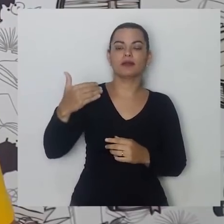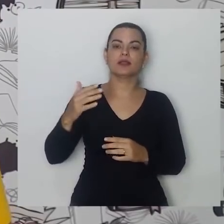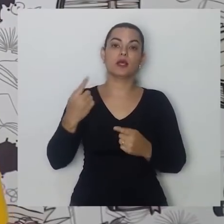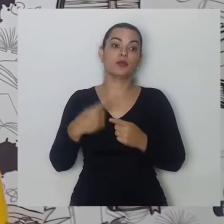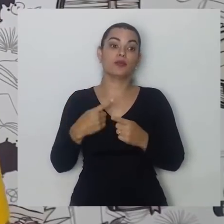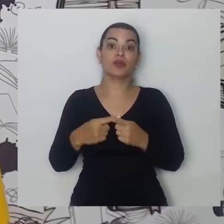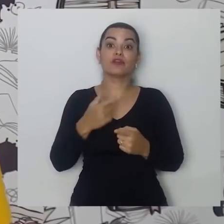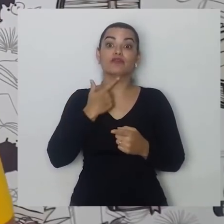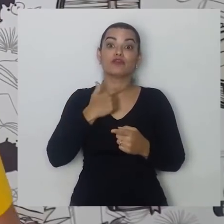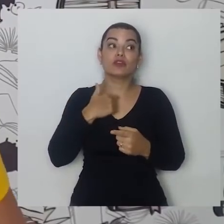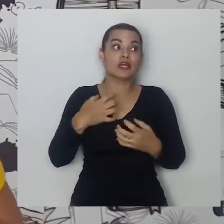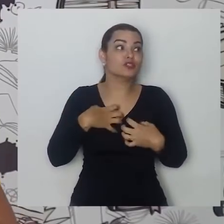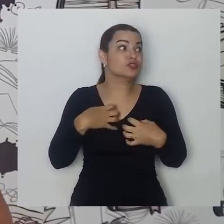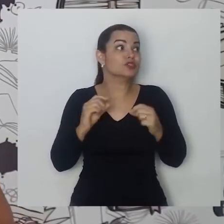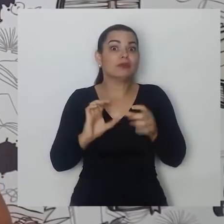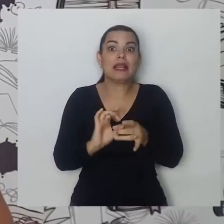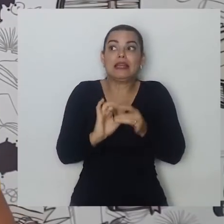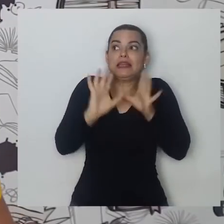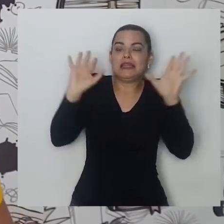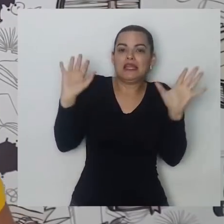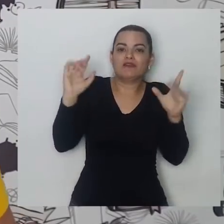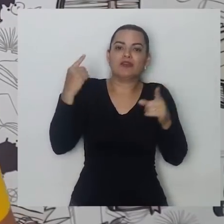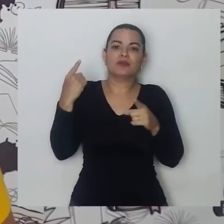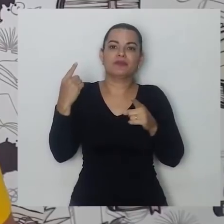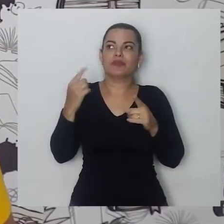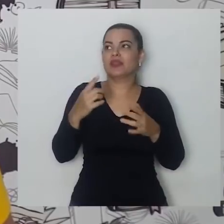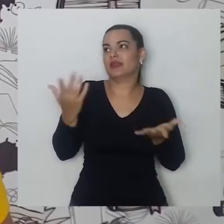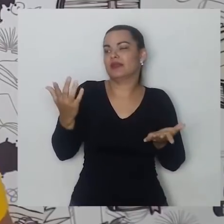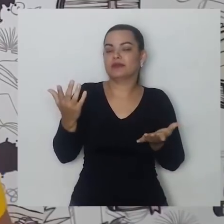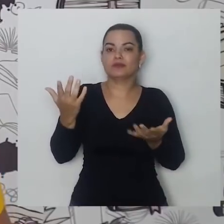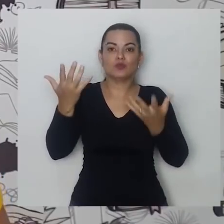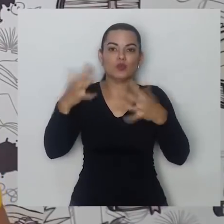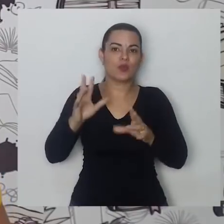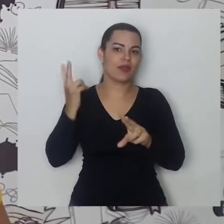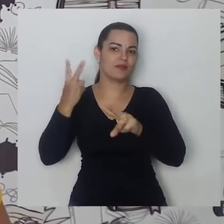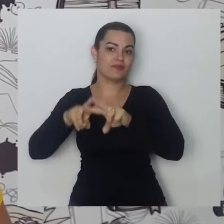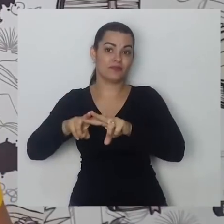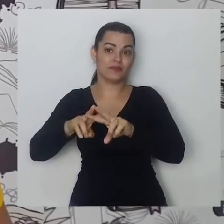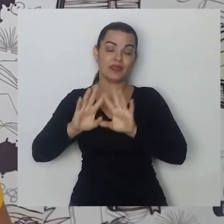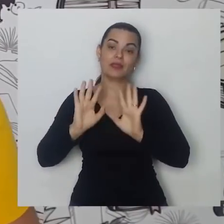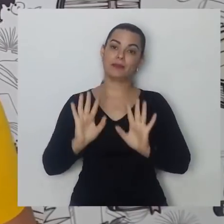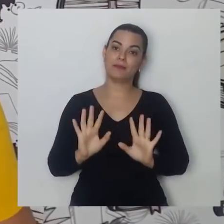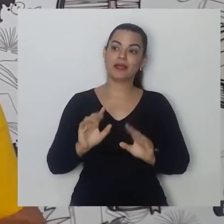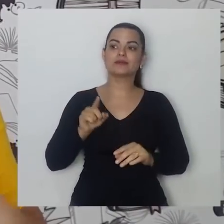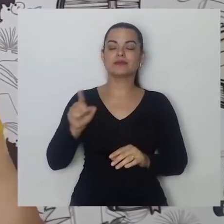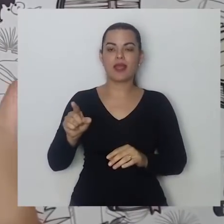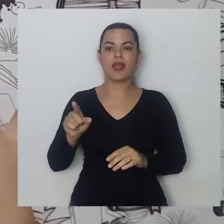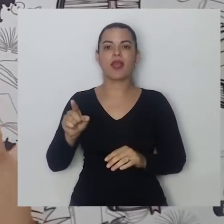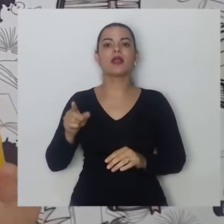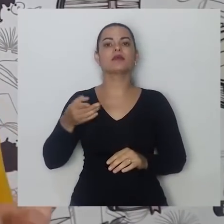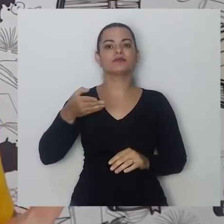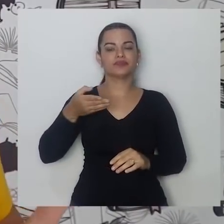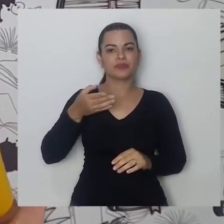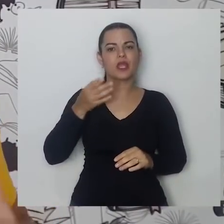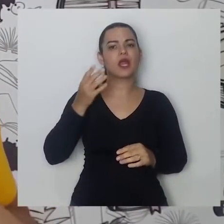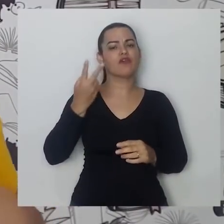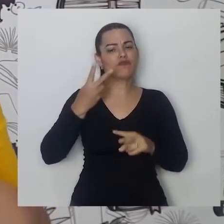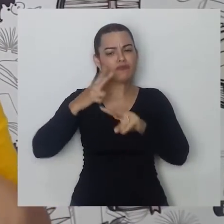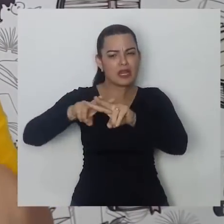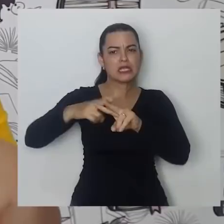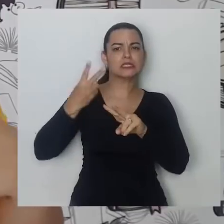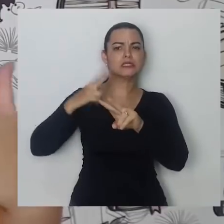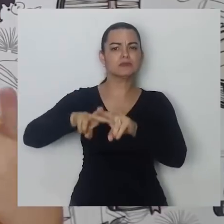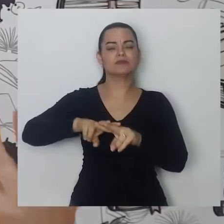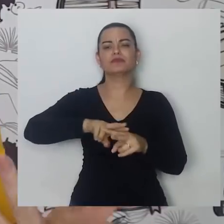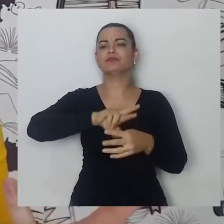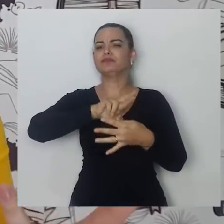da postura agressiva que ele tinha com ela em vários momentos. Ele foi condenado várias